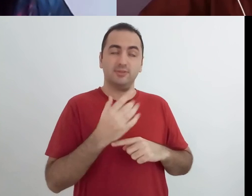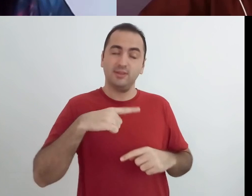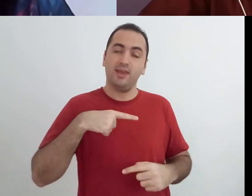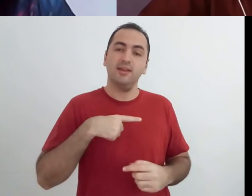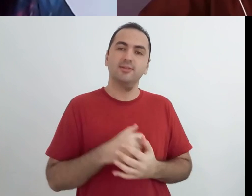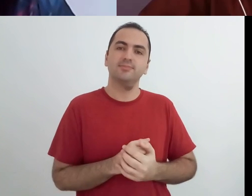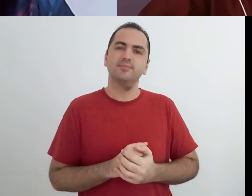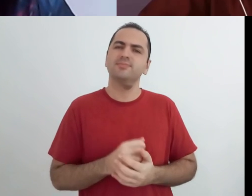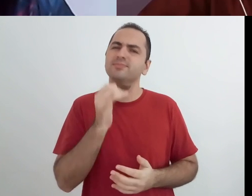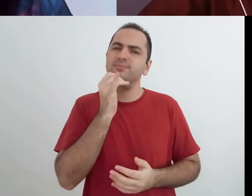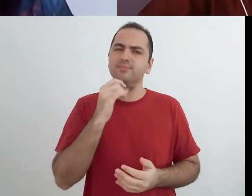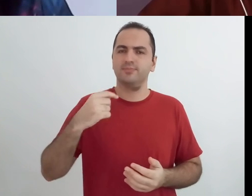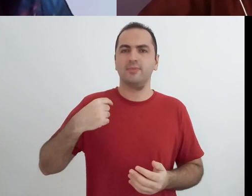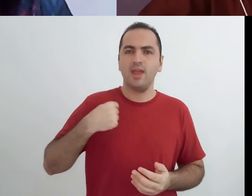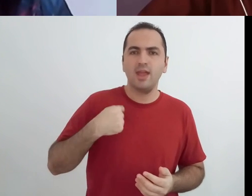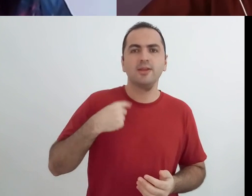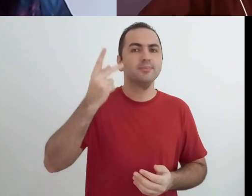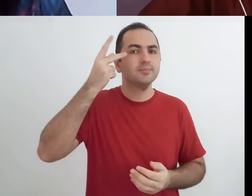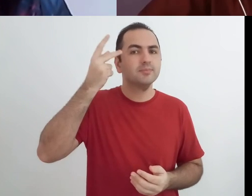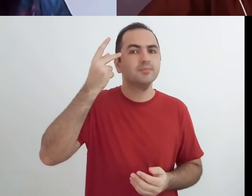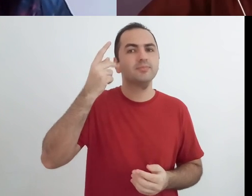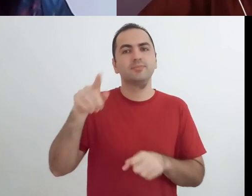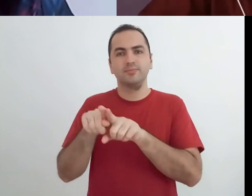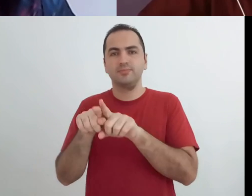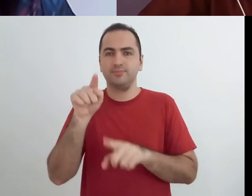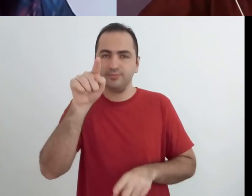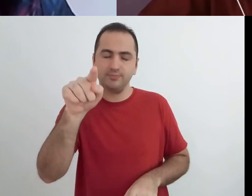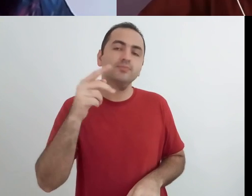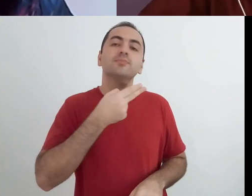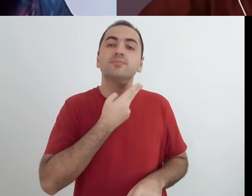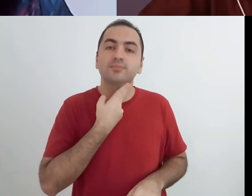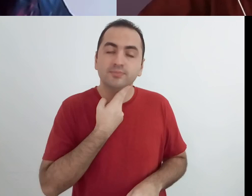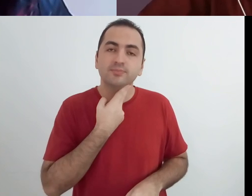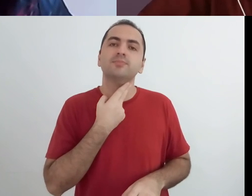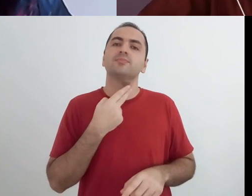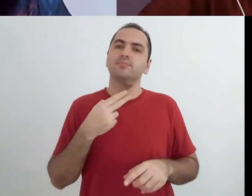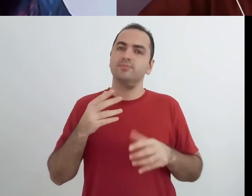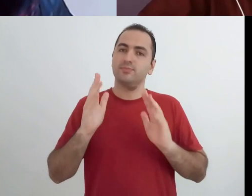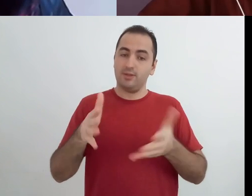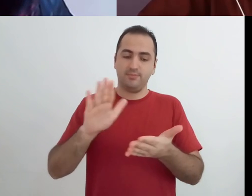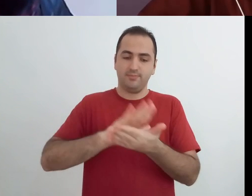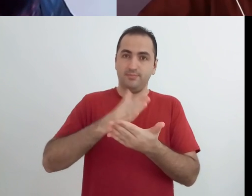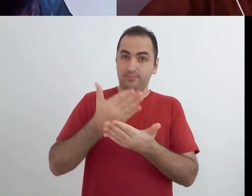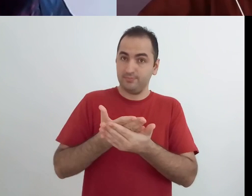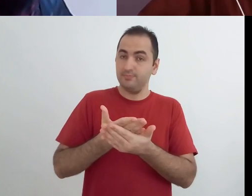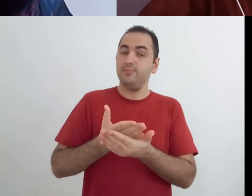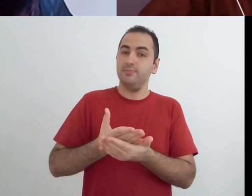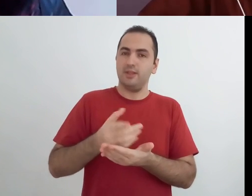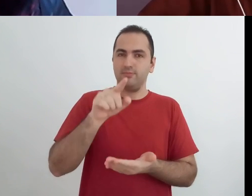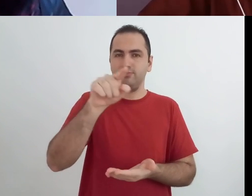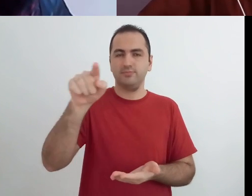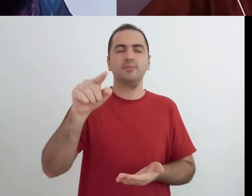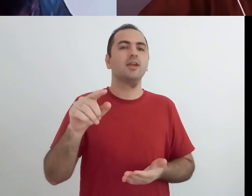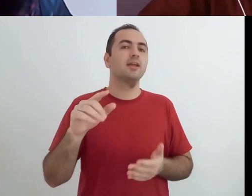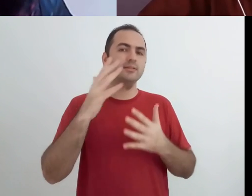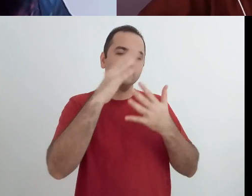como que a língua de sinais ela abre um mundo novo para a gente, né? E a pessoa que aprende Libras, ela entra nesse